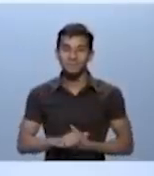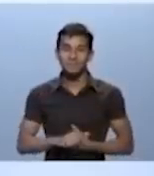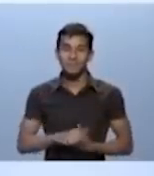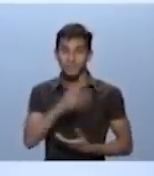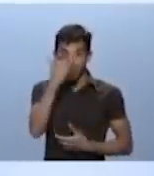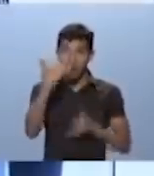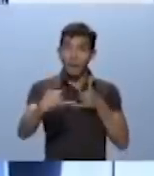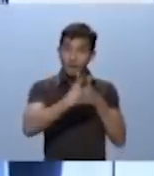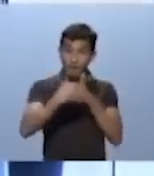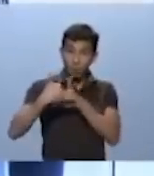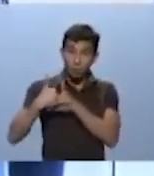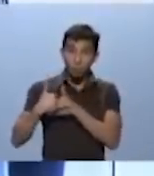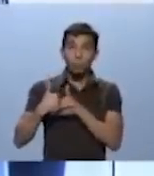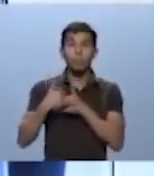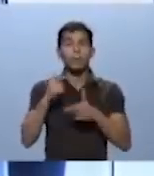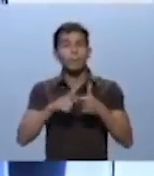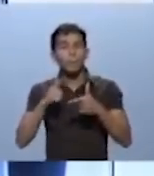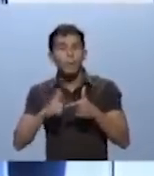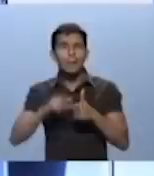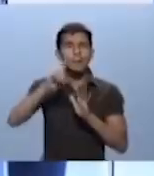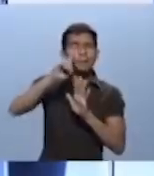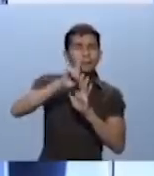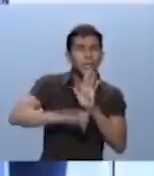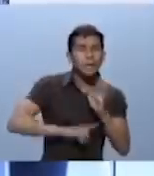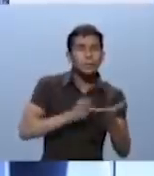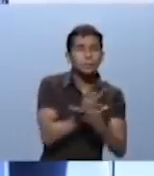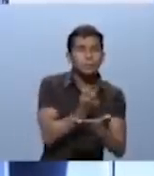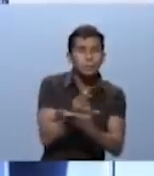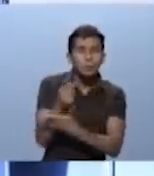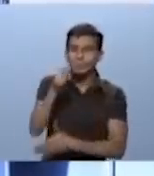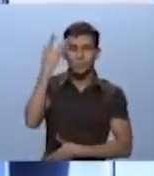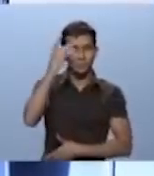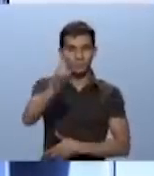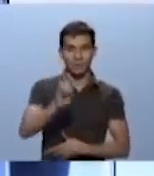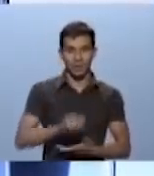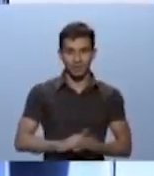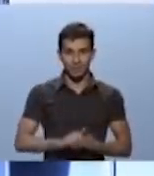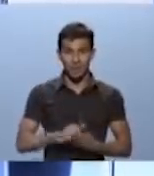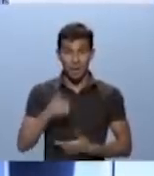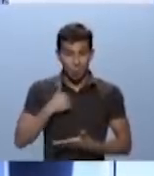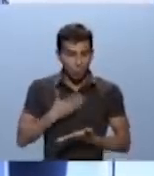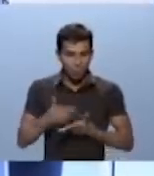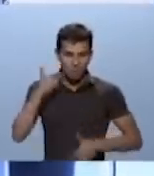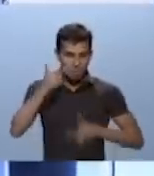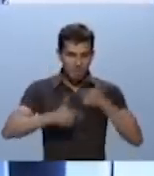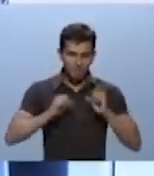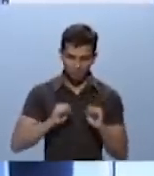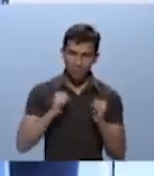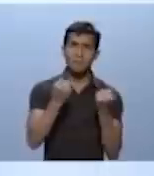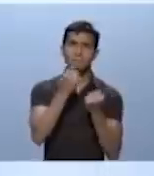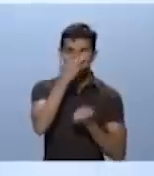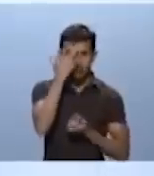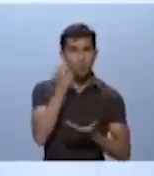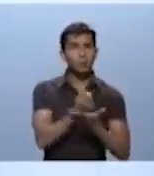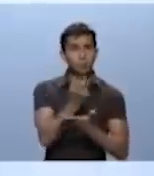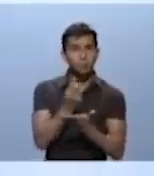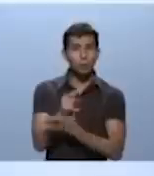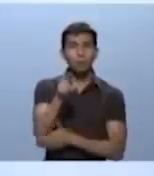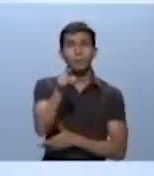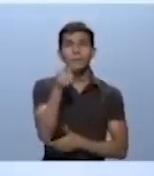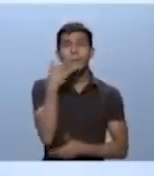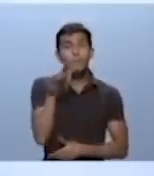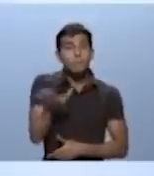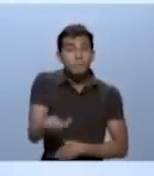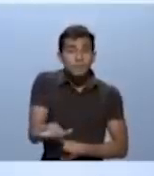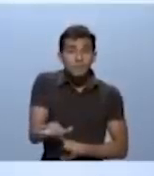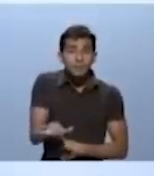problema de Direito do Consumidor você não sabe que é isso você era um bebê quando eu comecei a defender o consumidor por sinal para conversar comigo